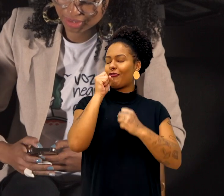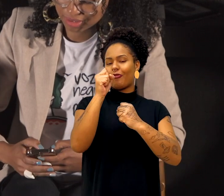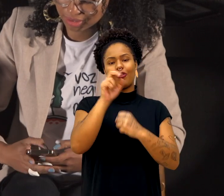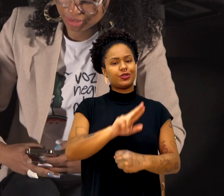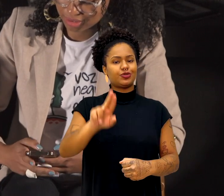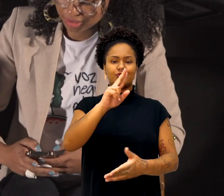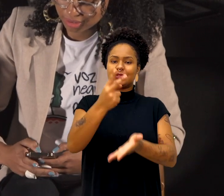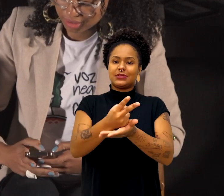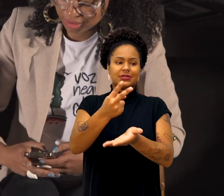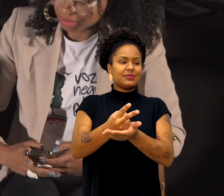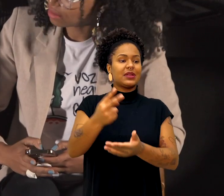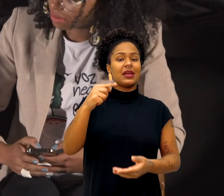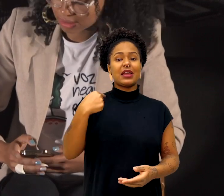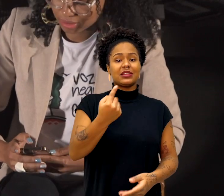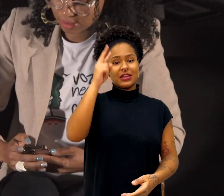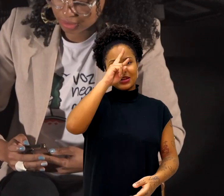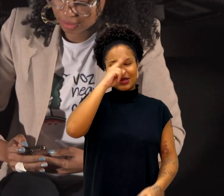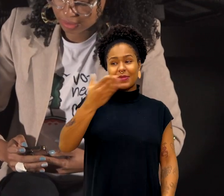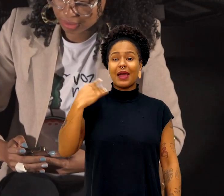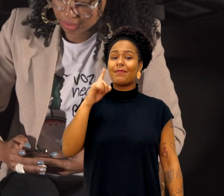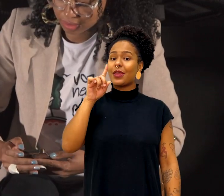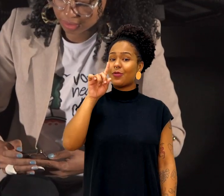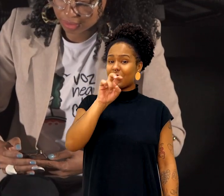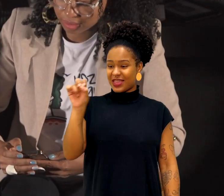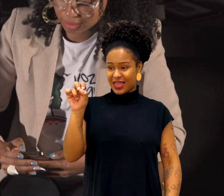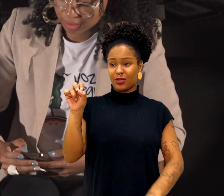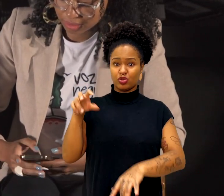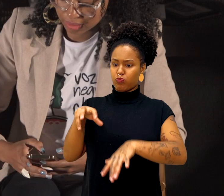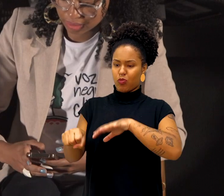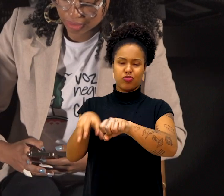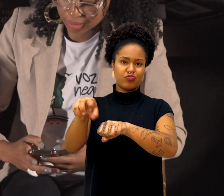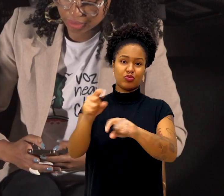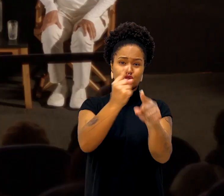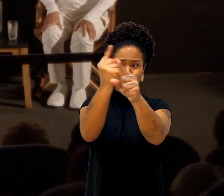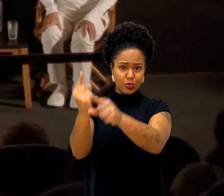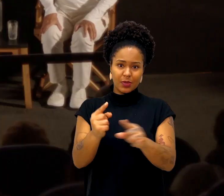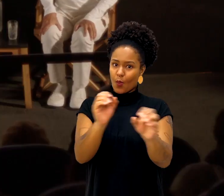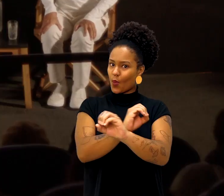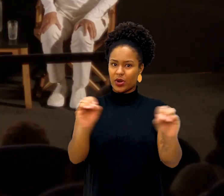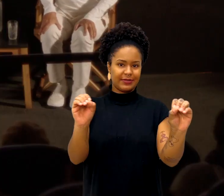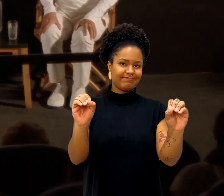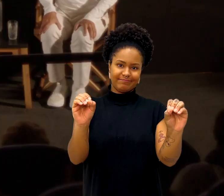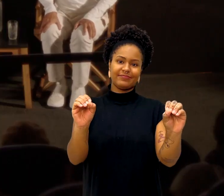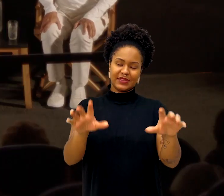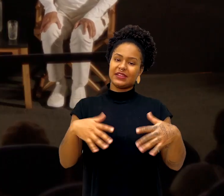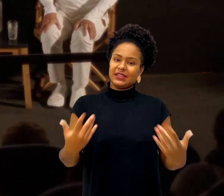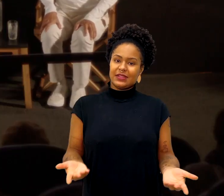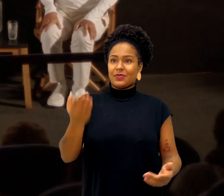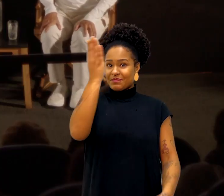sempre uso, para a gente lembrar que, desde 1500, tem mais invasão do que descobrimento.